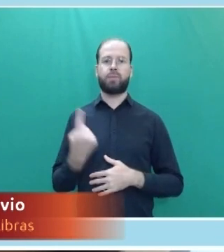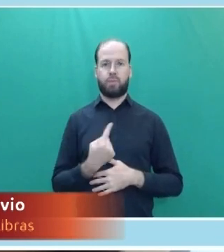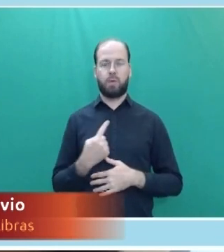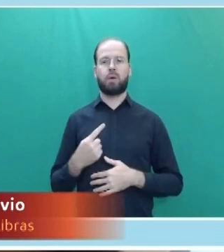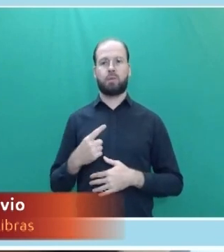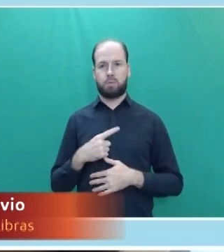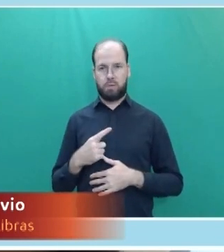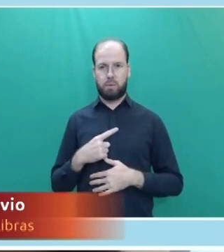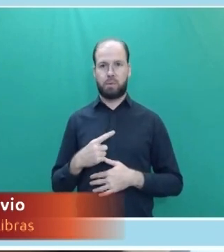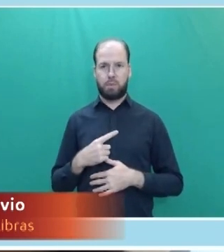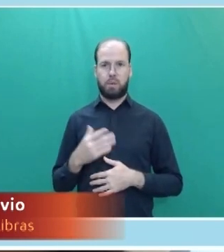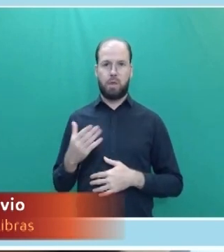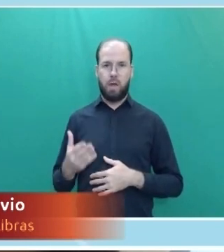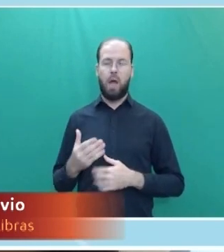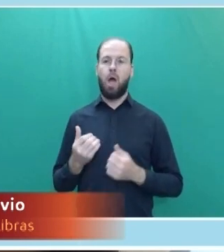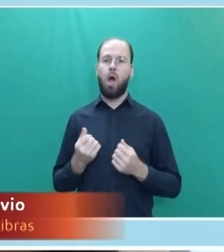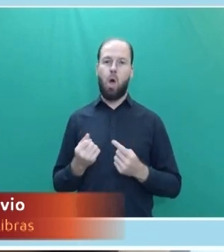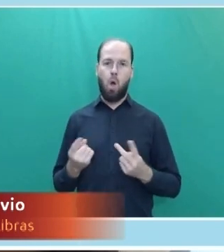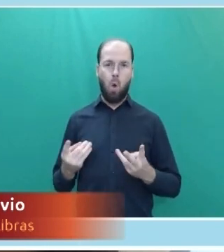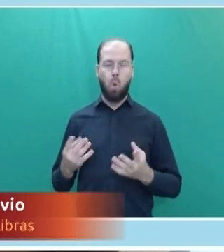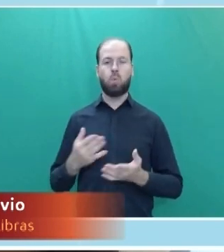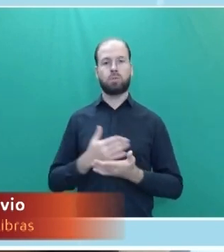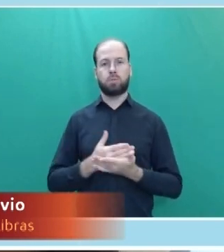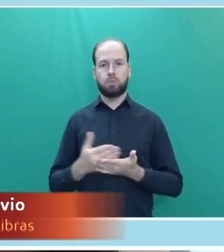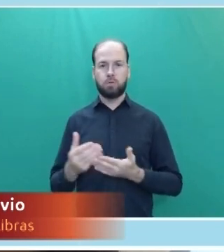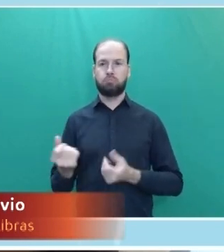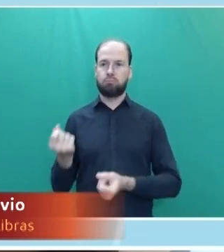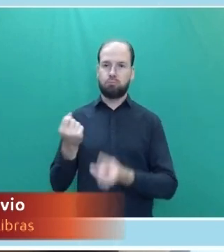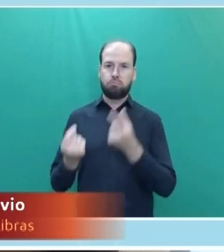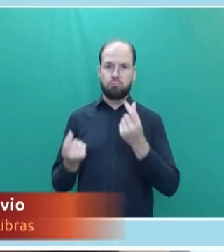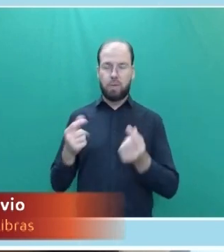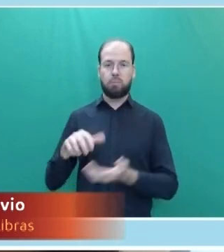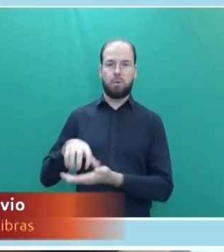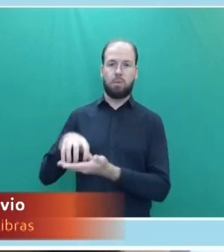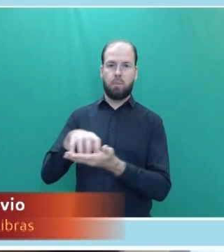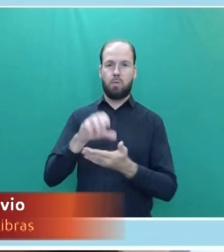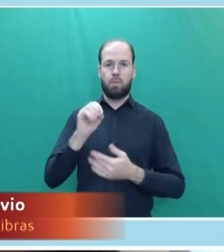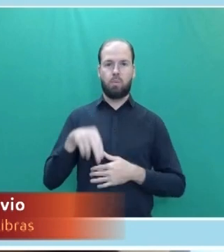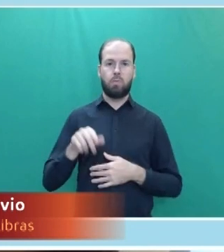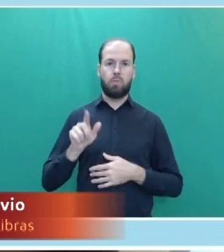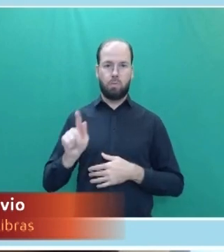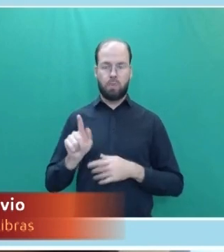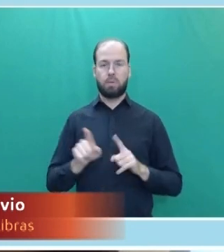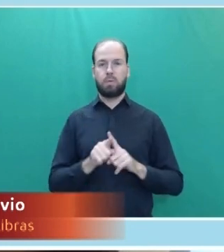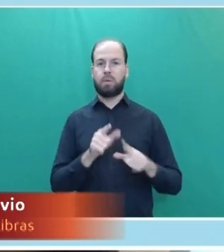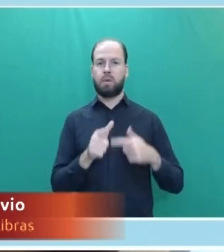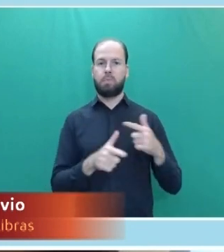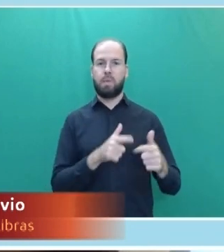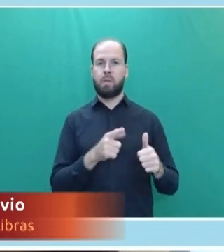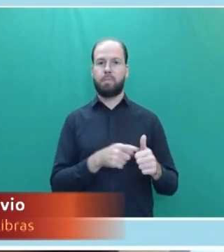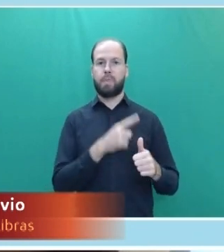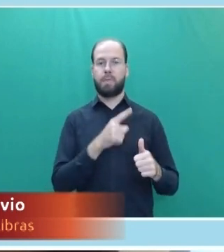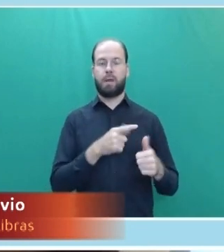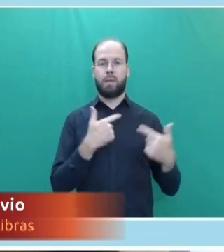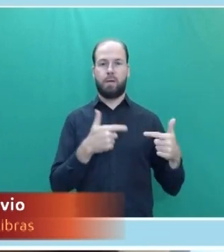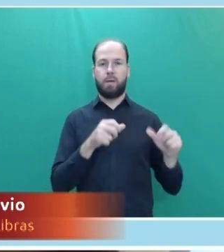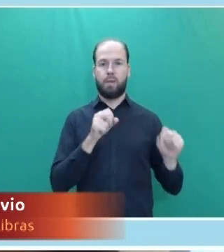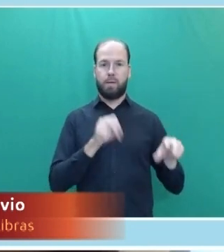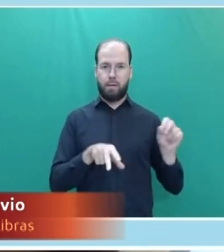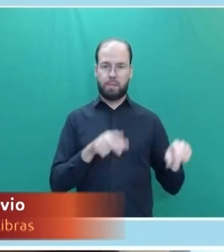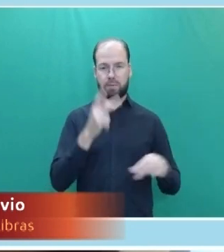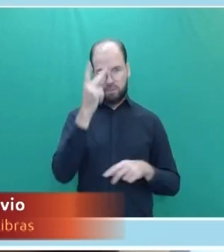tem, assim, algumas iniciativas, a gente tem ONGs, tem, por exemplo, o trabalho lá do Transempregos, né, da Maite Schneider, em São Paulo,